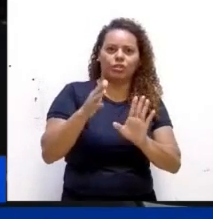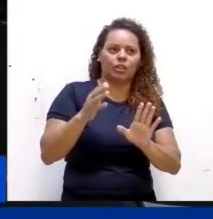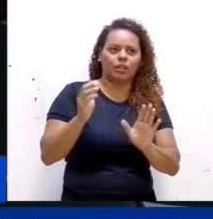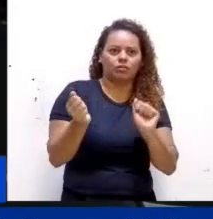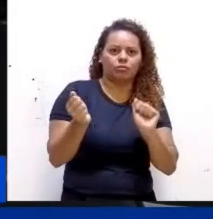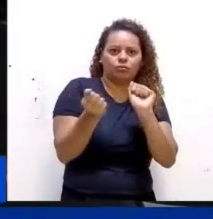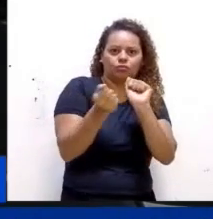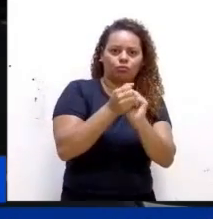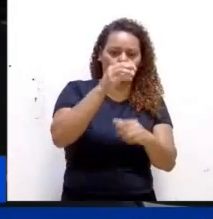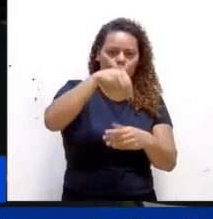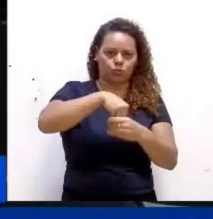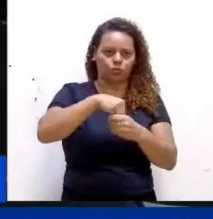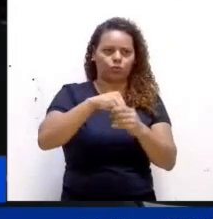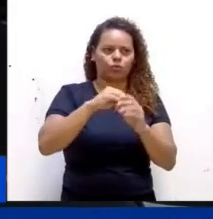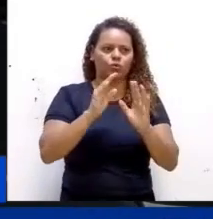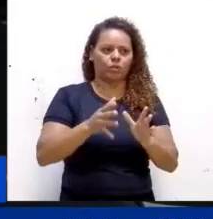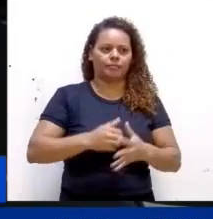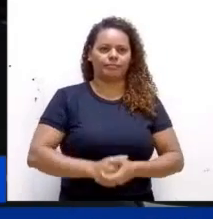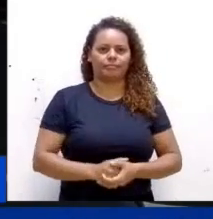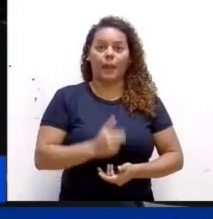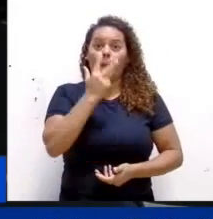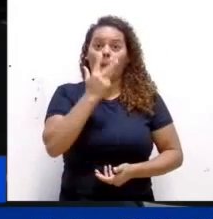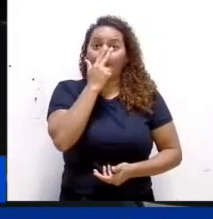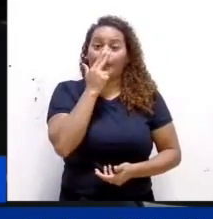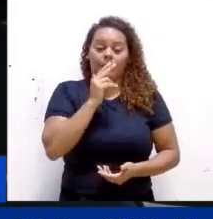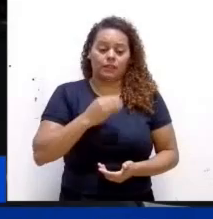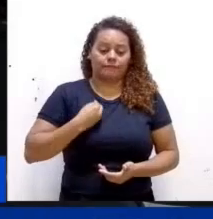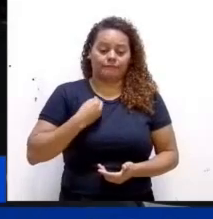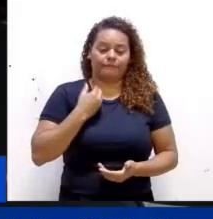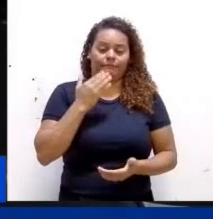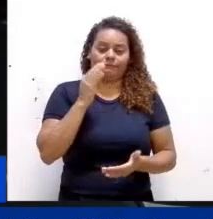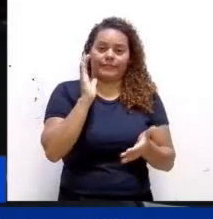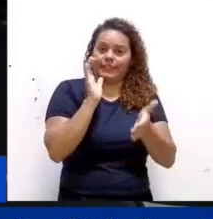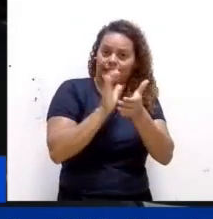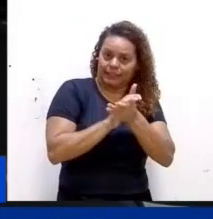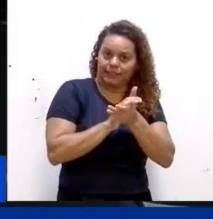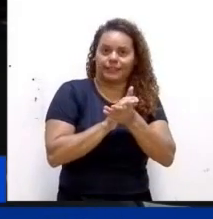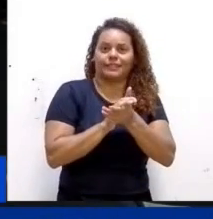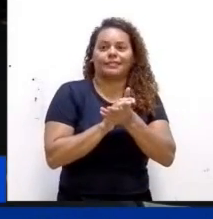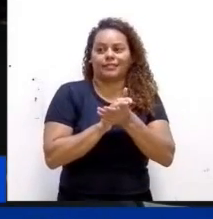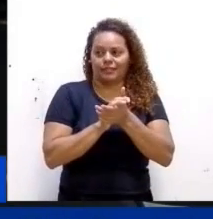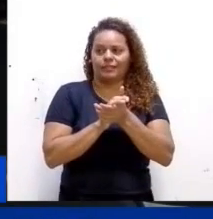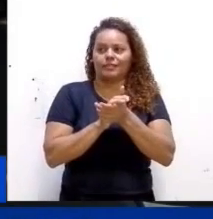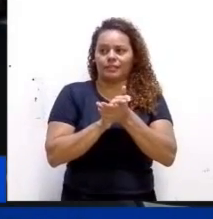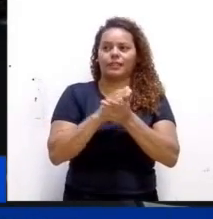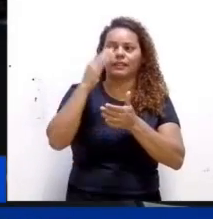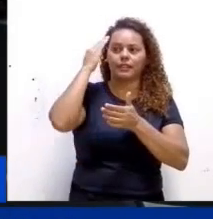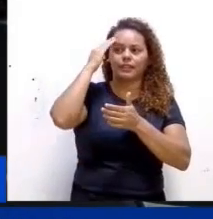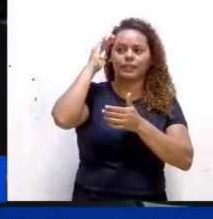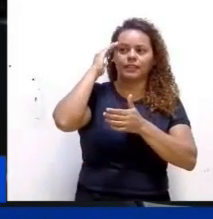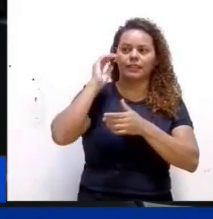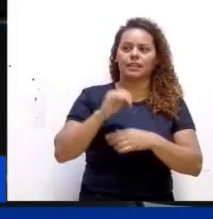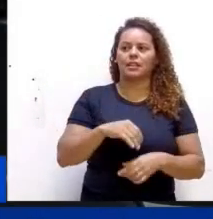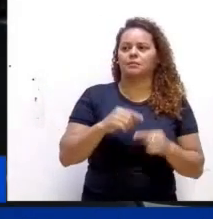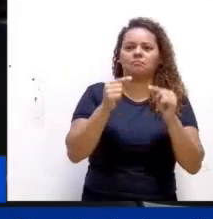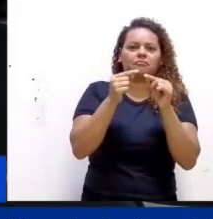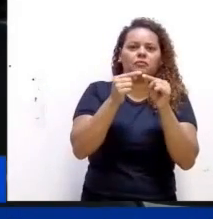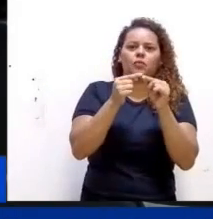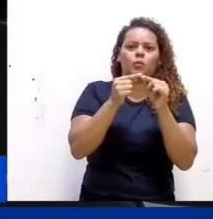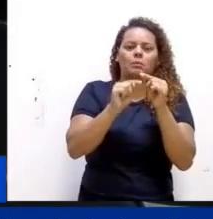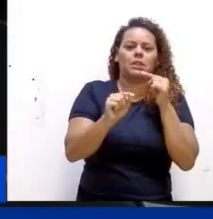se fossem casados, que vivem como se fossem casados. Entenderam? Então, não é um